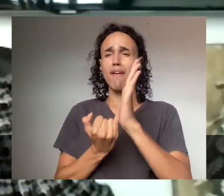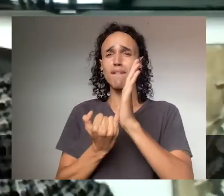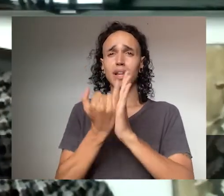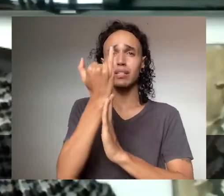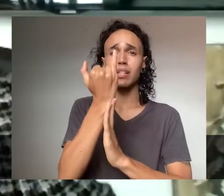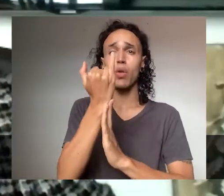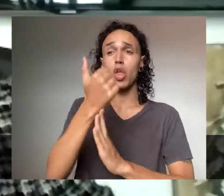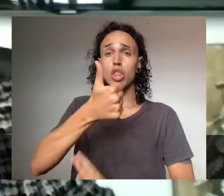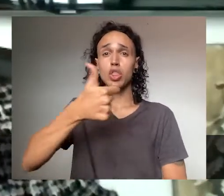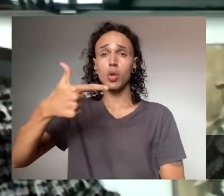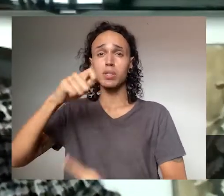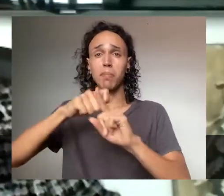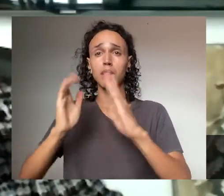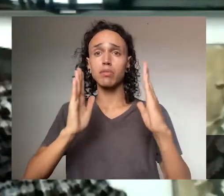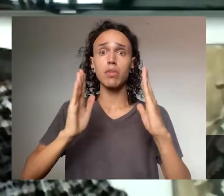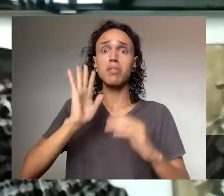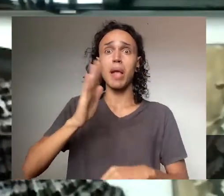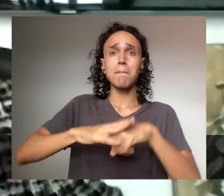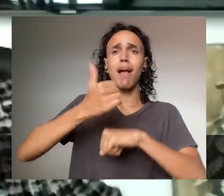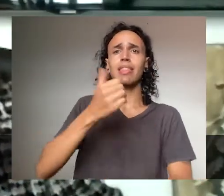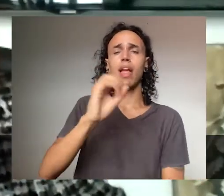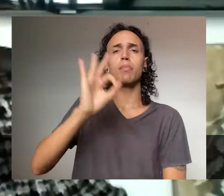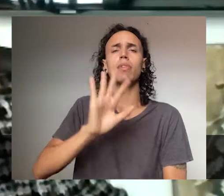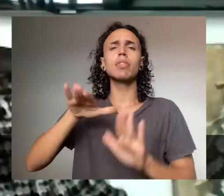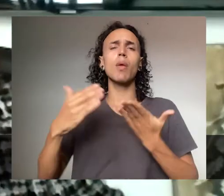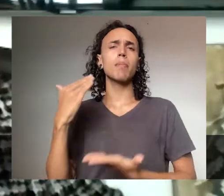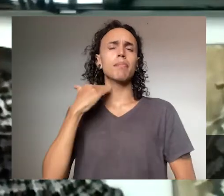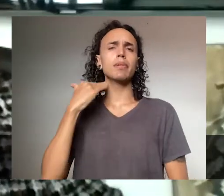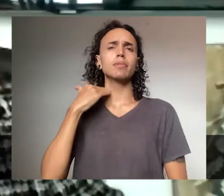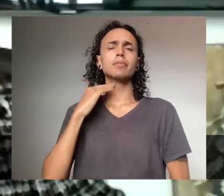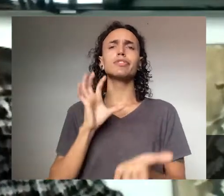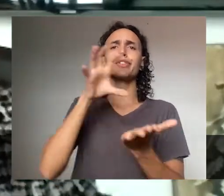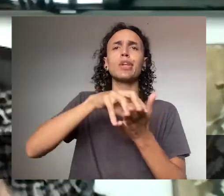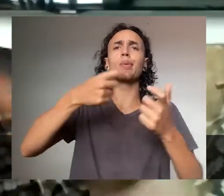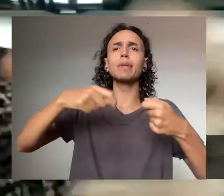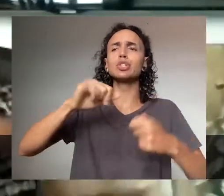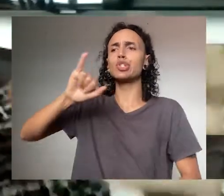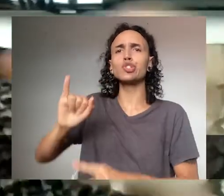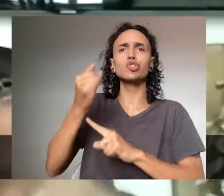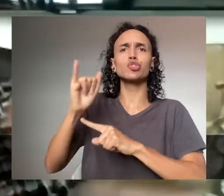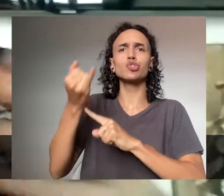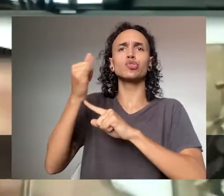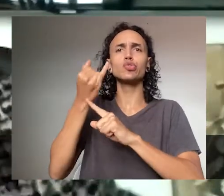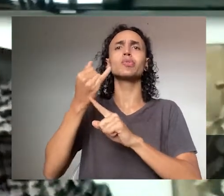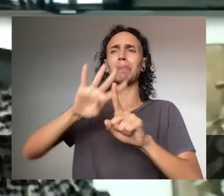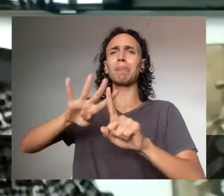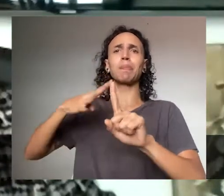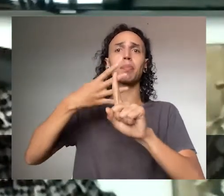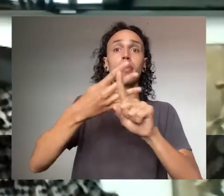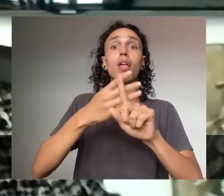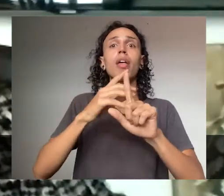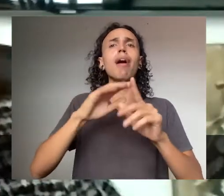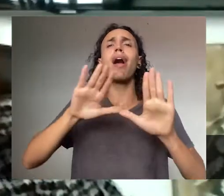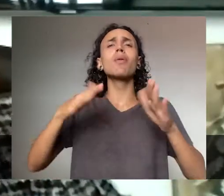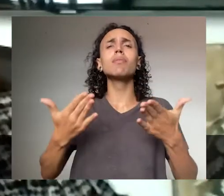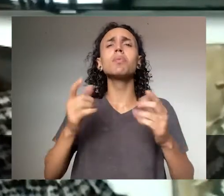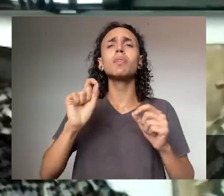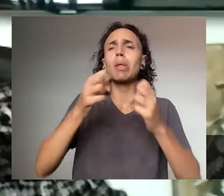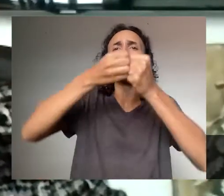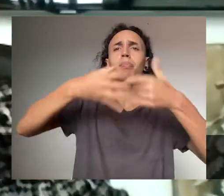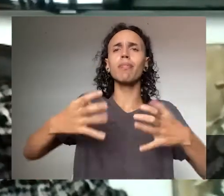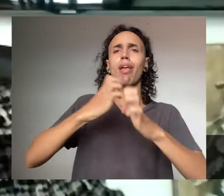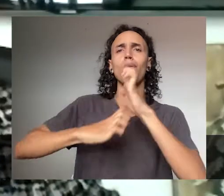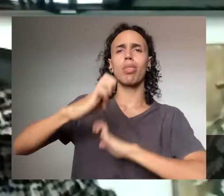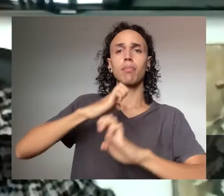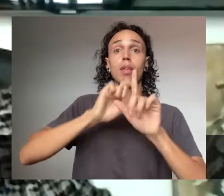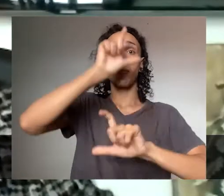batendo mais de 10%. Então, o Banco Central foi obrigado a começar a subir juros. A subida de juros tira ímpeto da economia, Ela